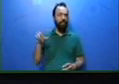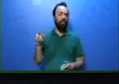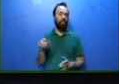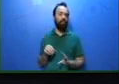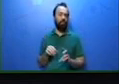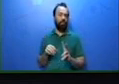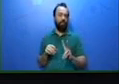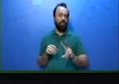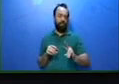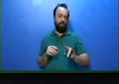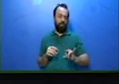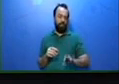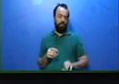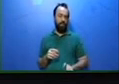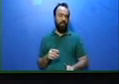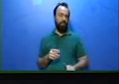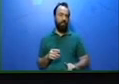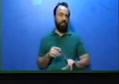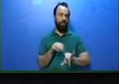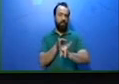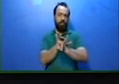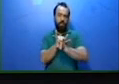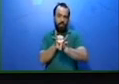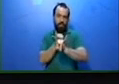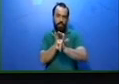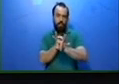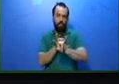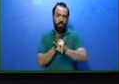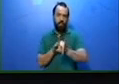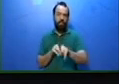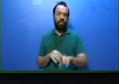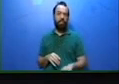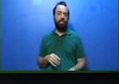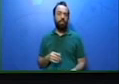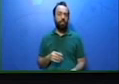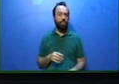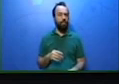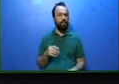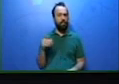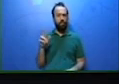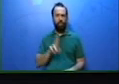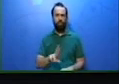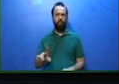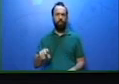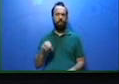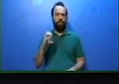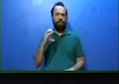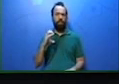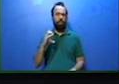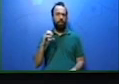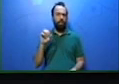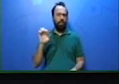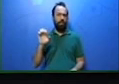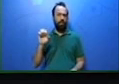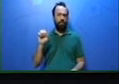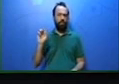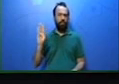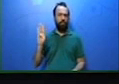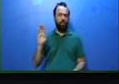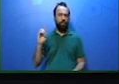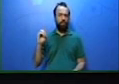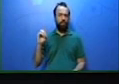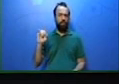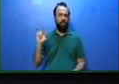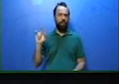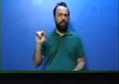vegetariana, né? E a cebolinha faz parte dos alimentos incluídos como vegetais, né, professora? Por isso que ele